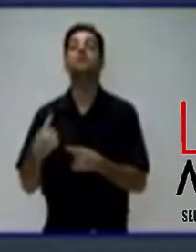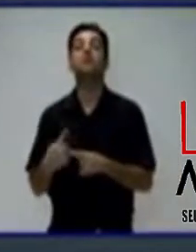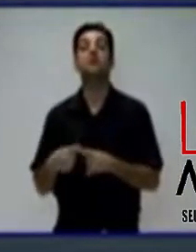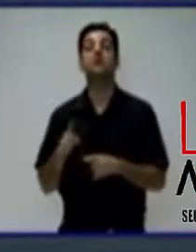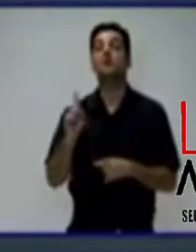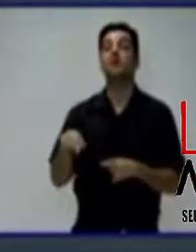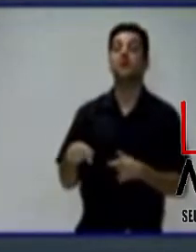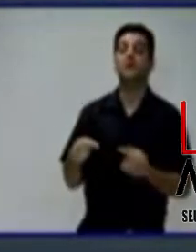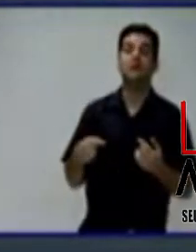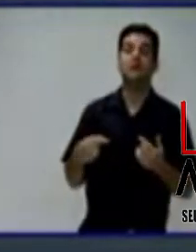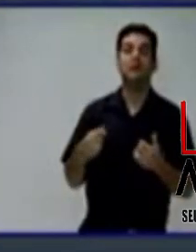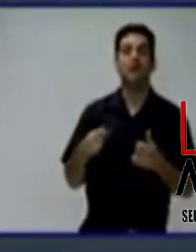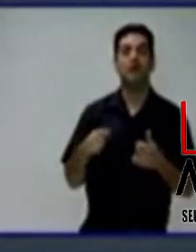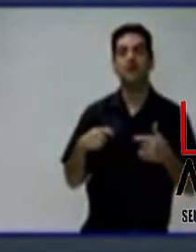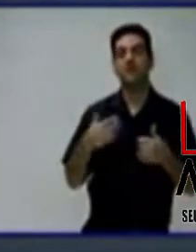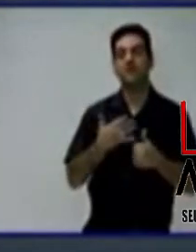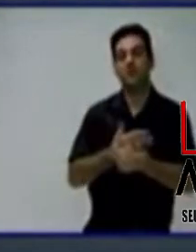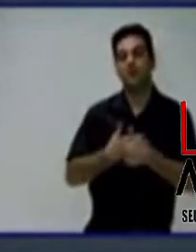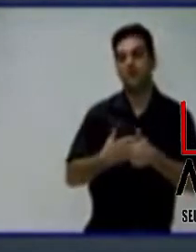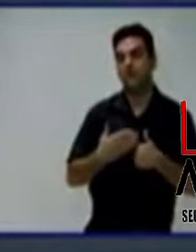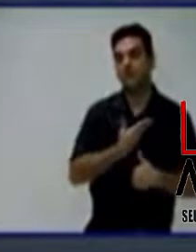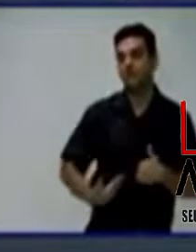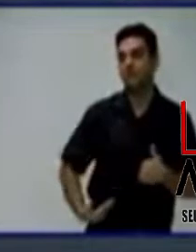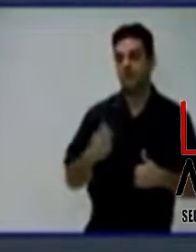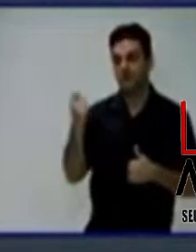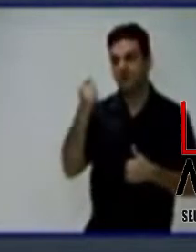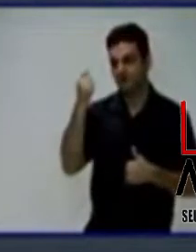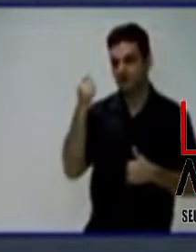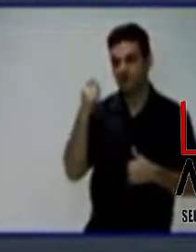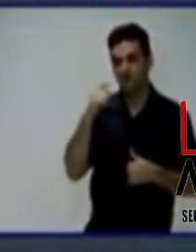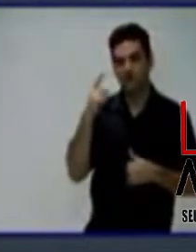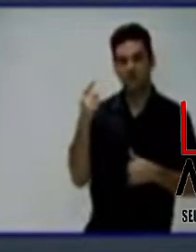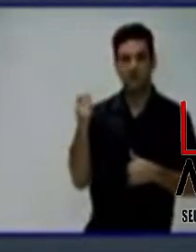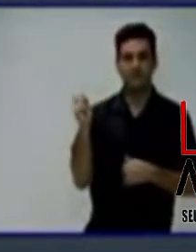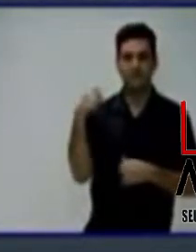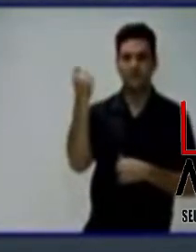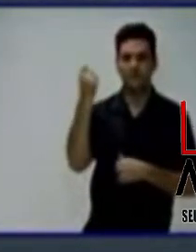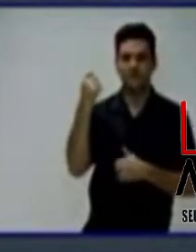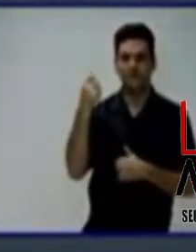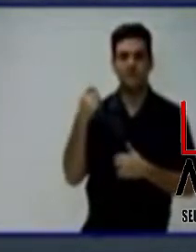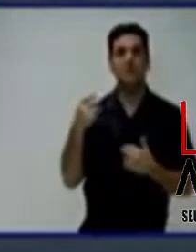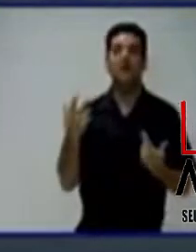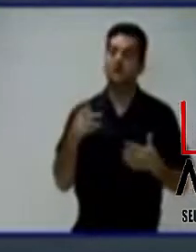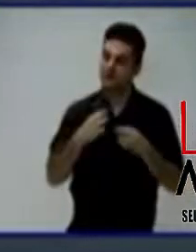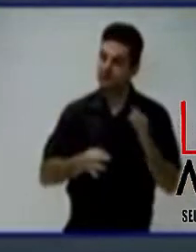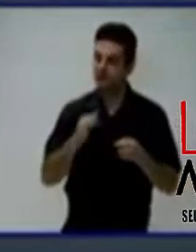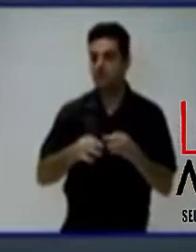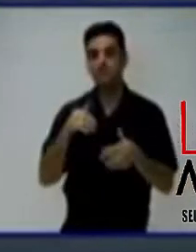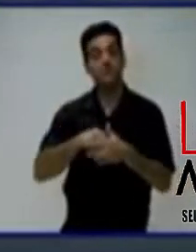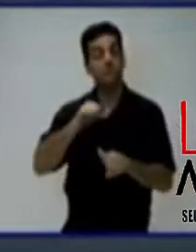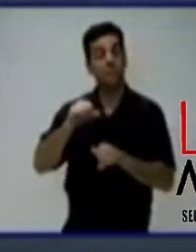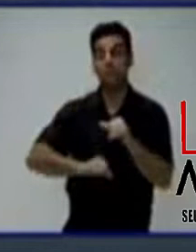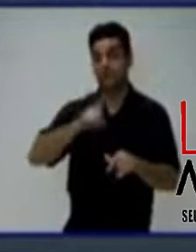não ofendia a moralidade pública de forma grave. Por sua vez, o Tribunal Regional Eleitoral reformou a